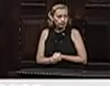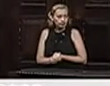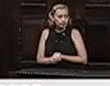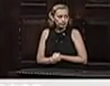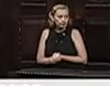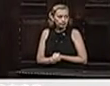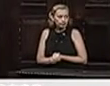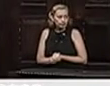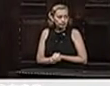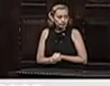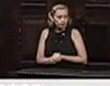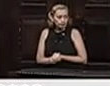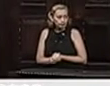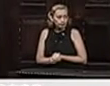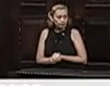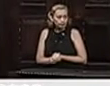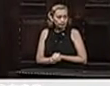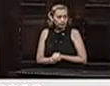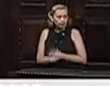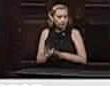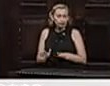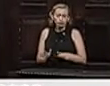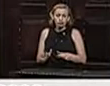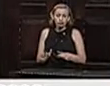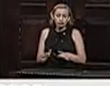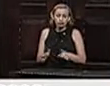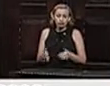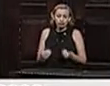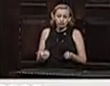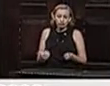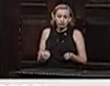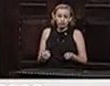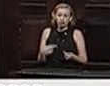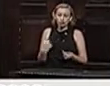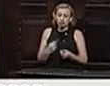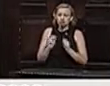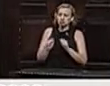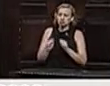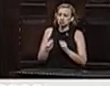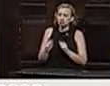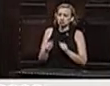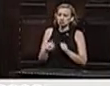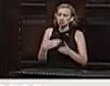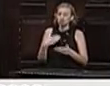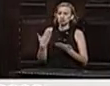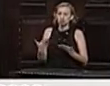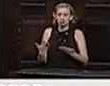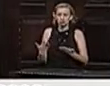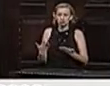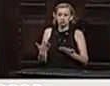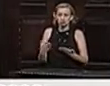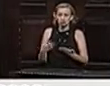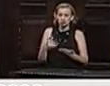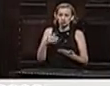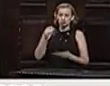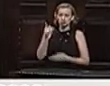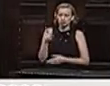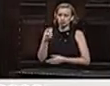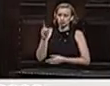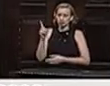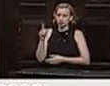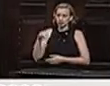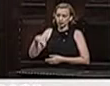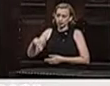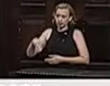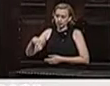André Siciliano, algo que nos surpreenda, algo que é um fenômeno natural. O PMDB não é um fenômeno natural nem nada